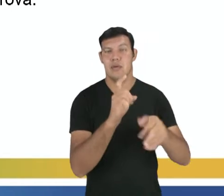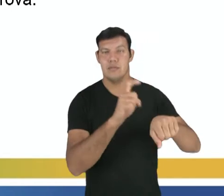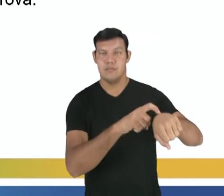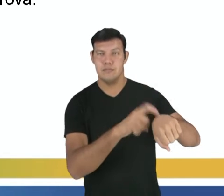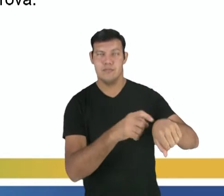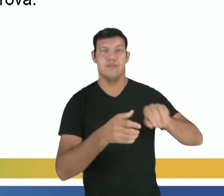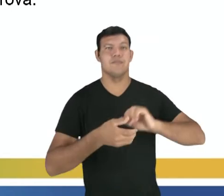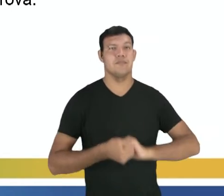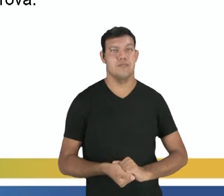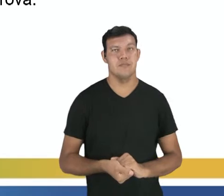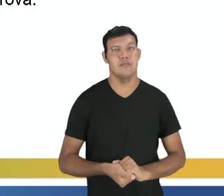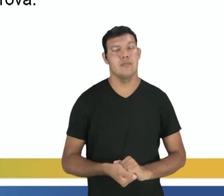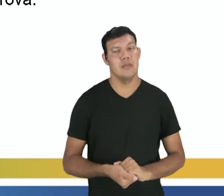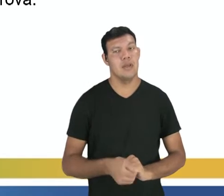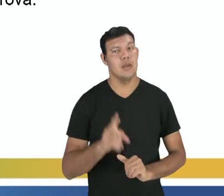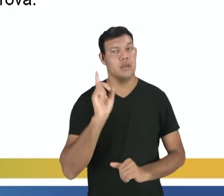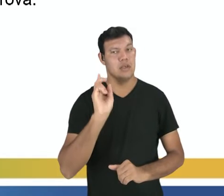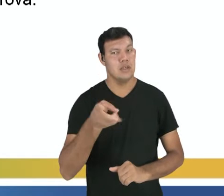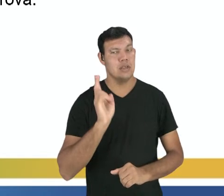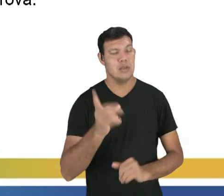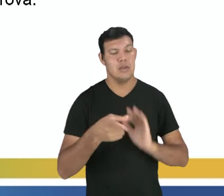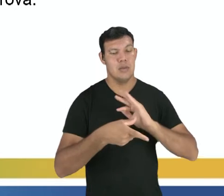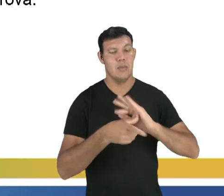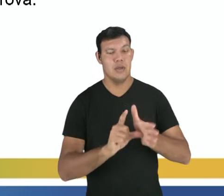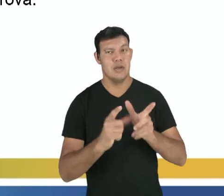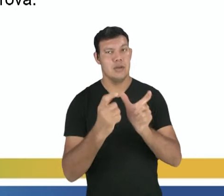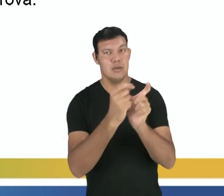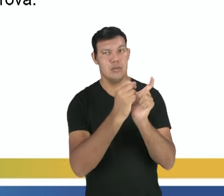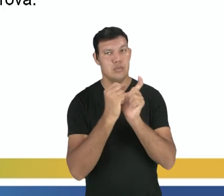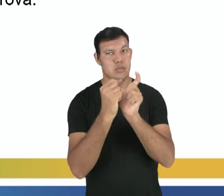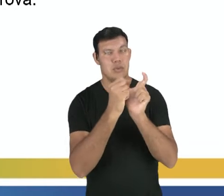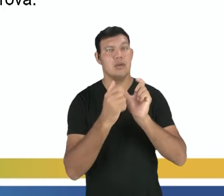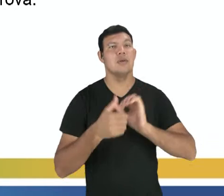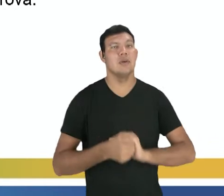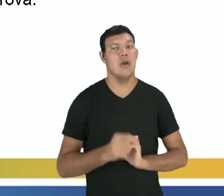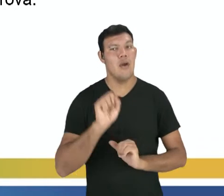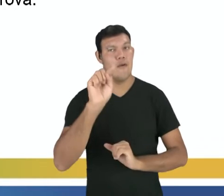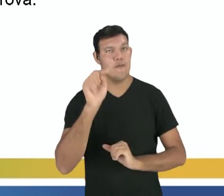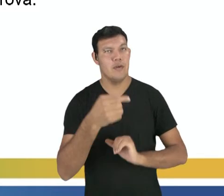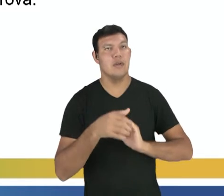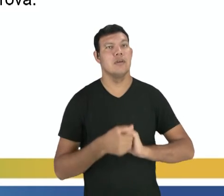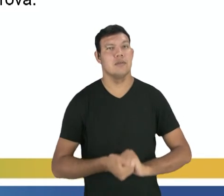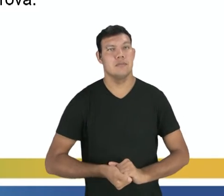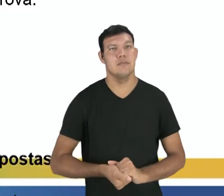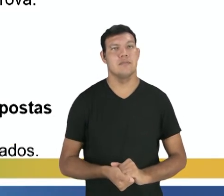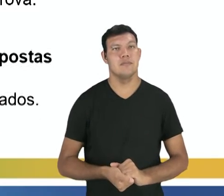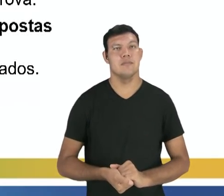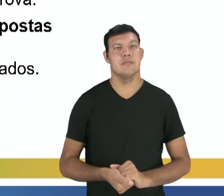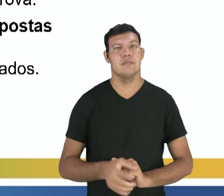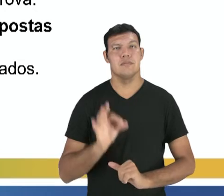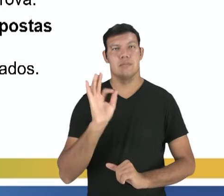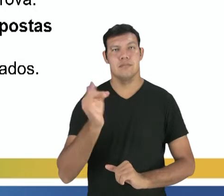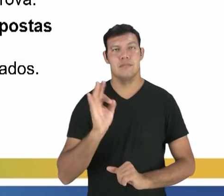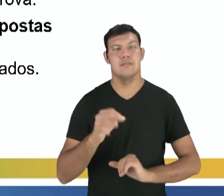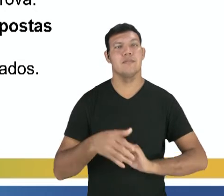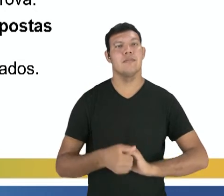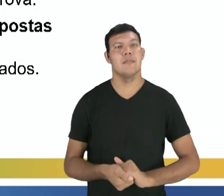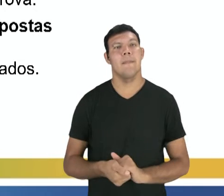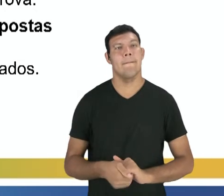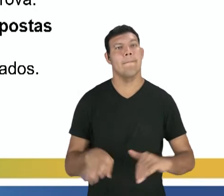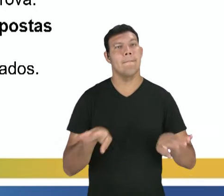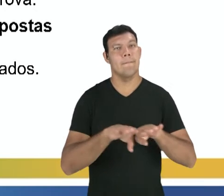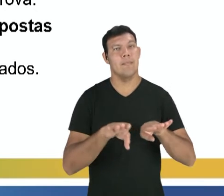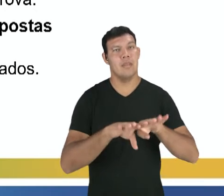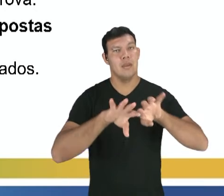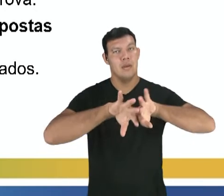tá? Pasqualina estuda bastante, logo terá um bom desempenho, certo?